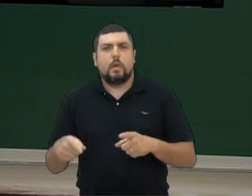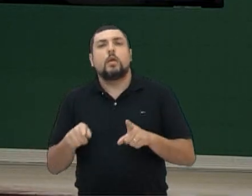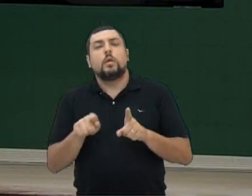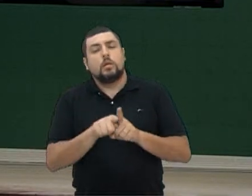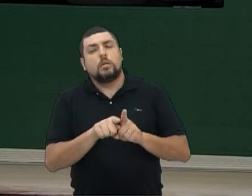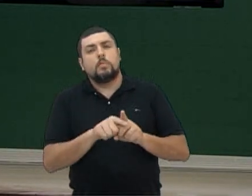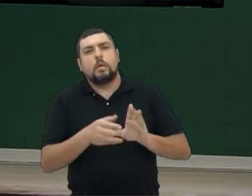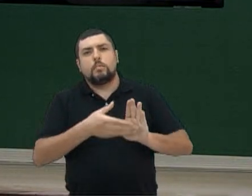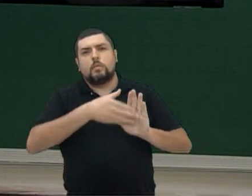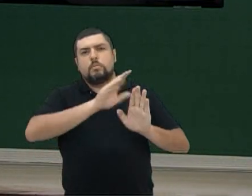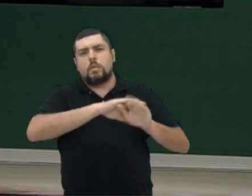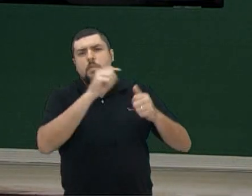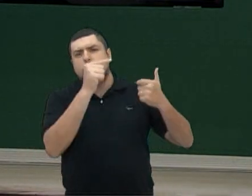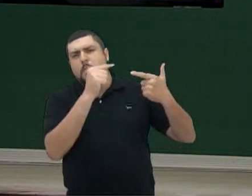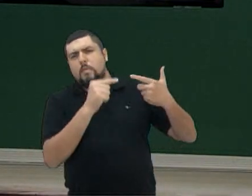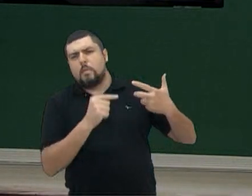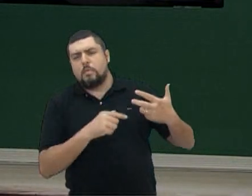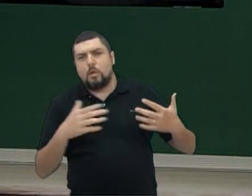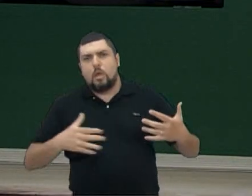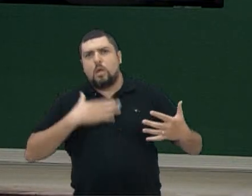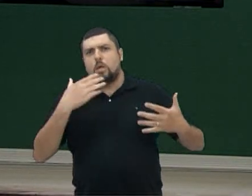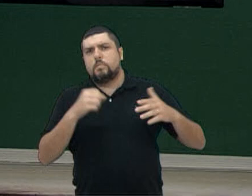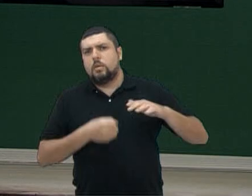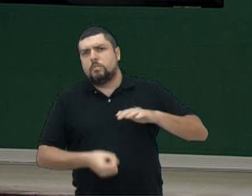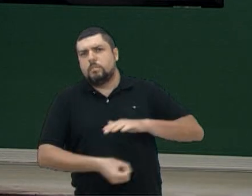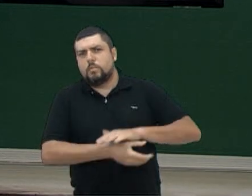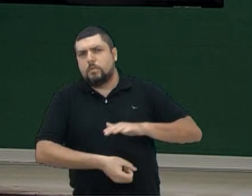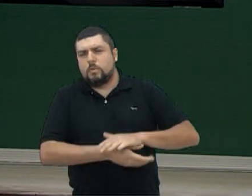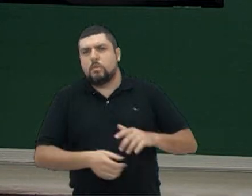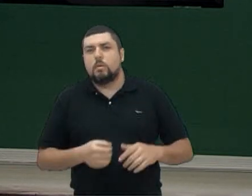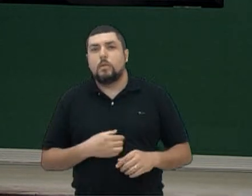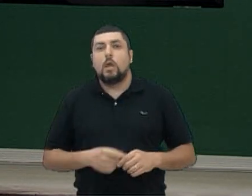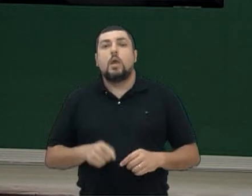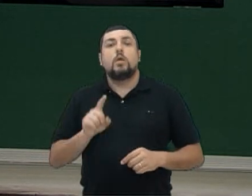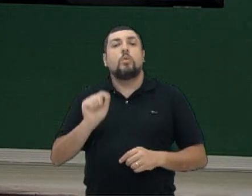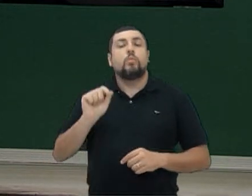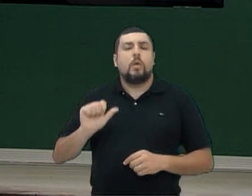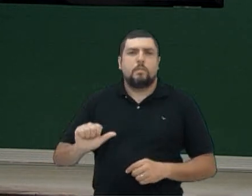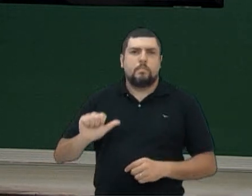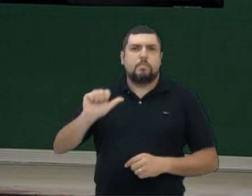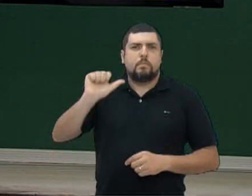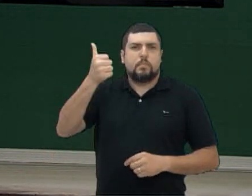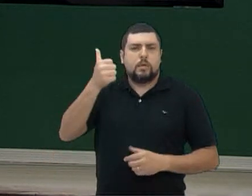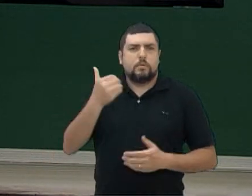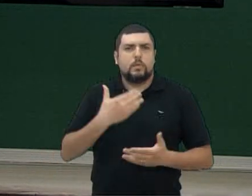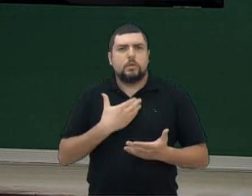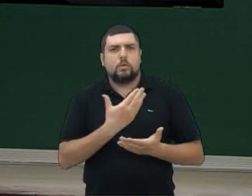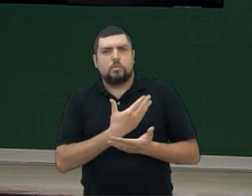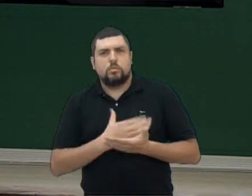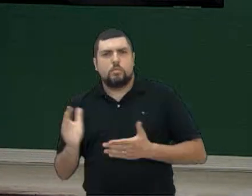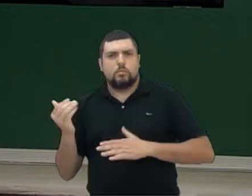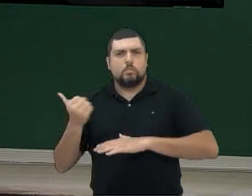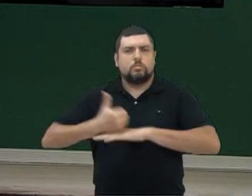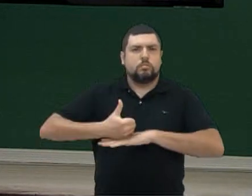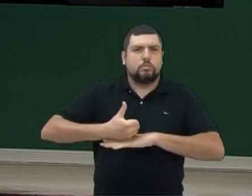também, escândalos de corrupção, ele foi o primeiro presidente na história brasileira a sofrer o impeachment.